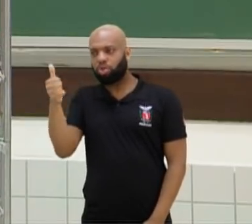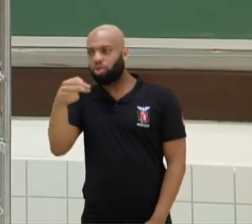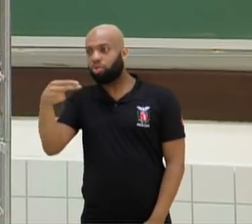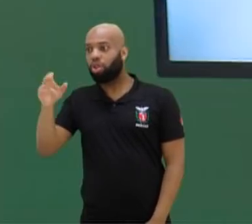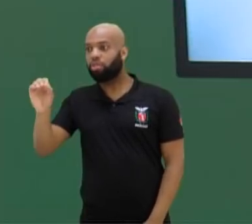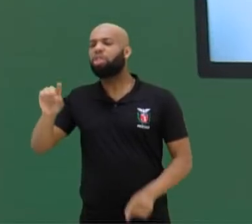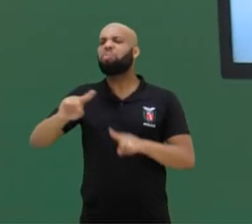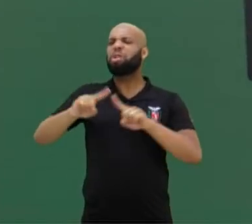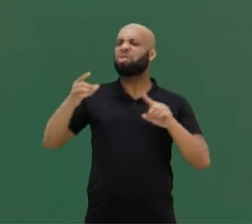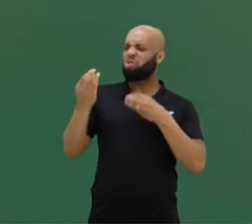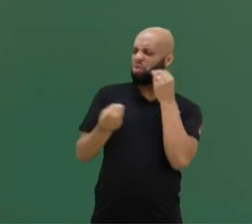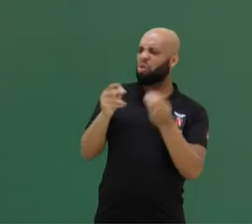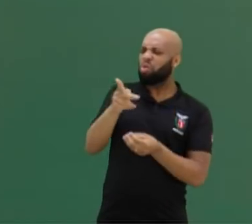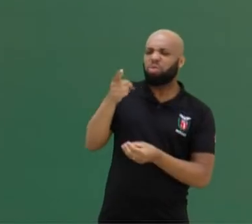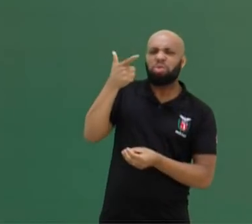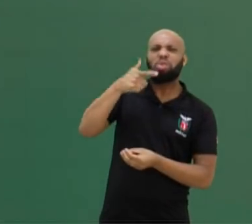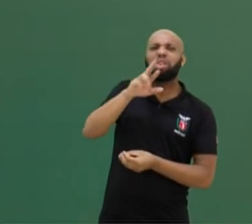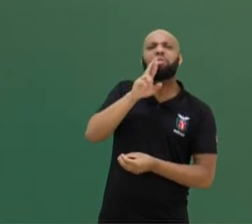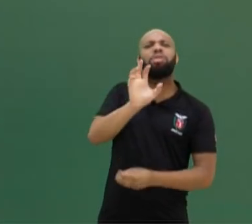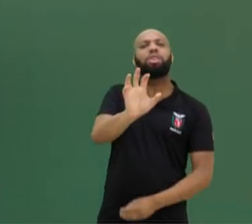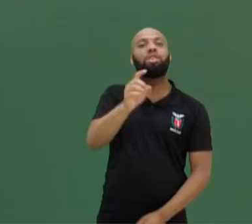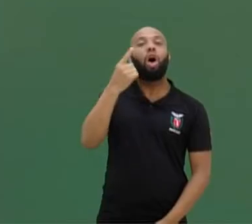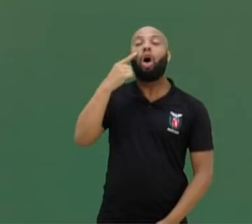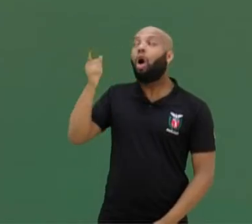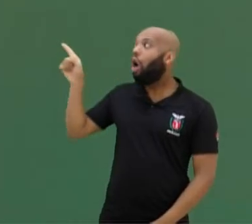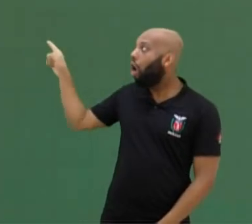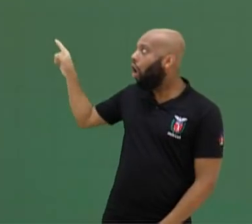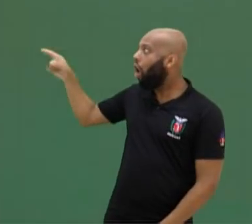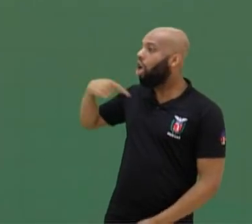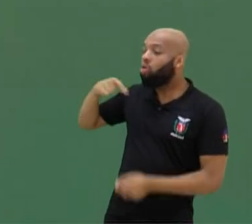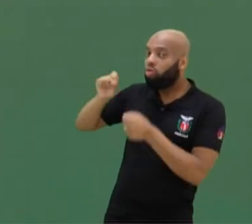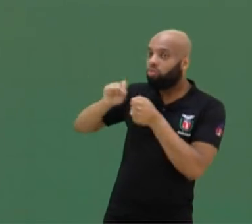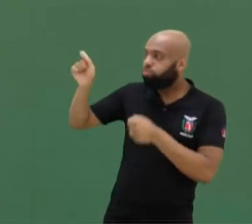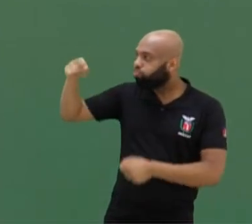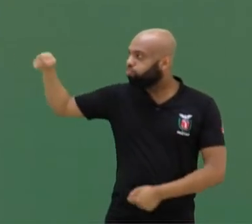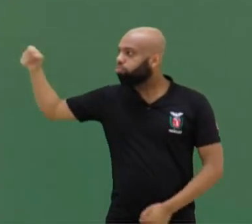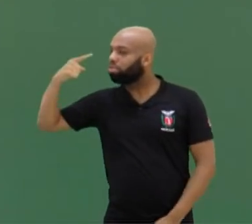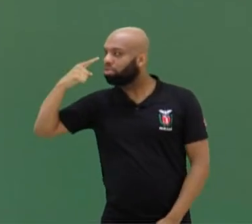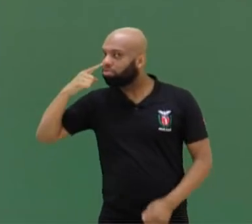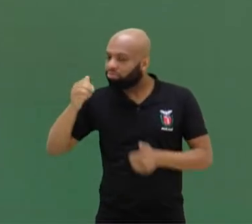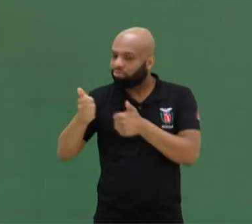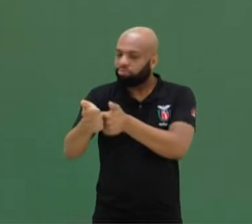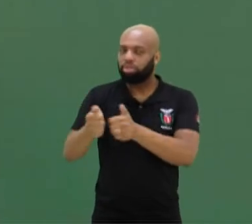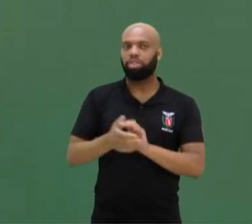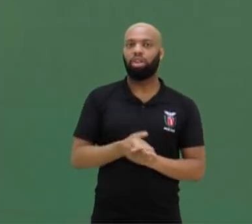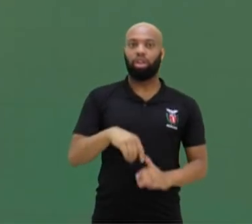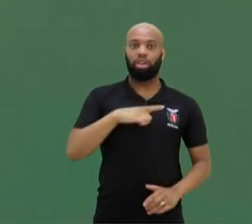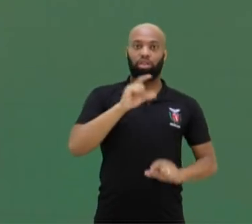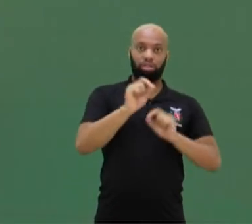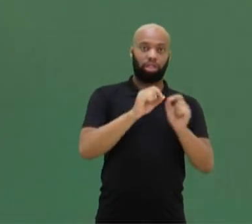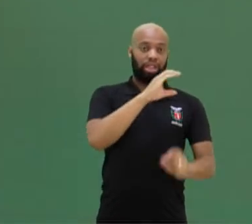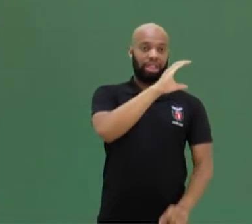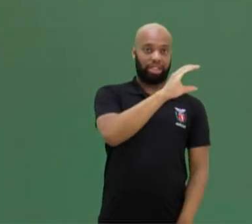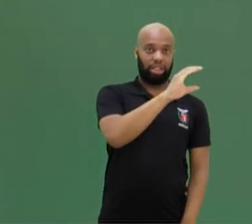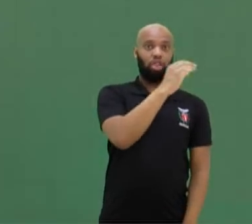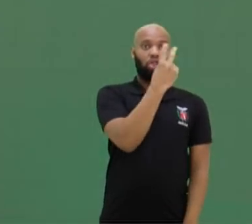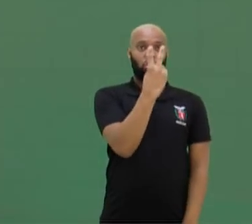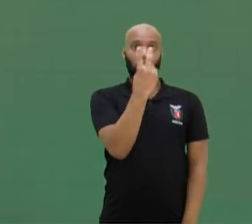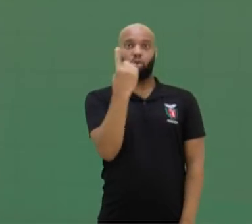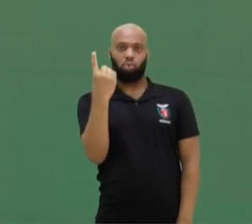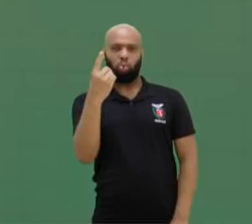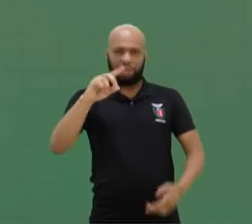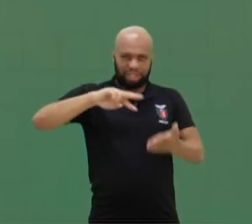Vamos lá? Vamos aqui para o quadro? Vem comigo no quadro então. Olha, você tem centro 2 e